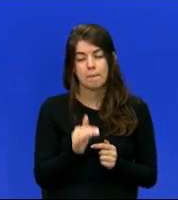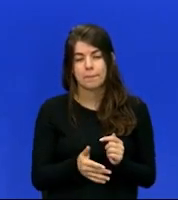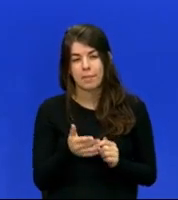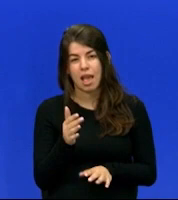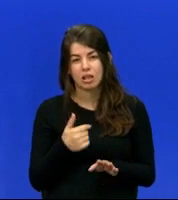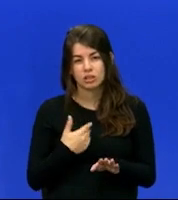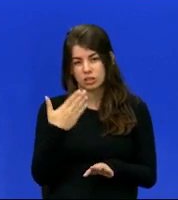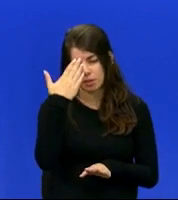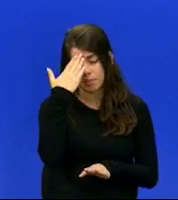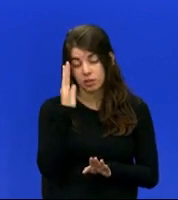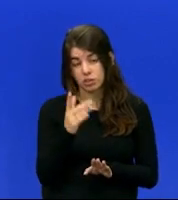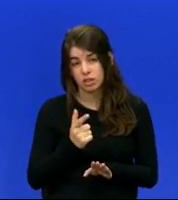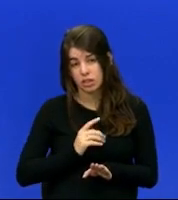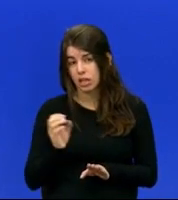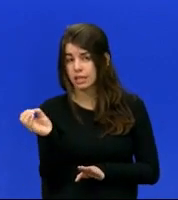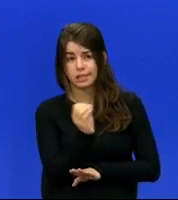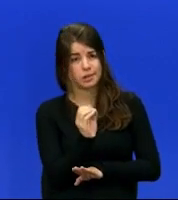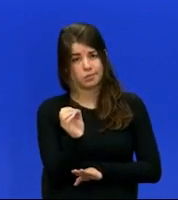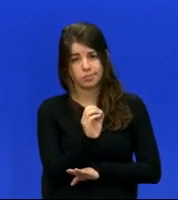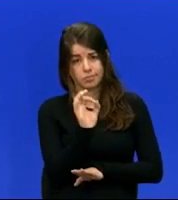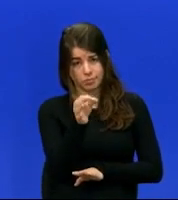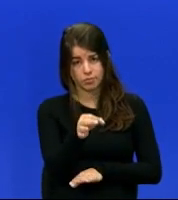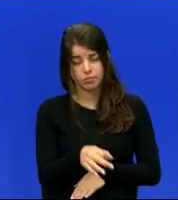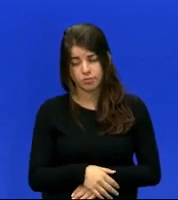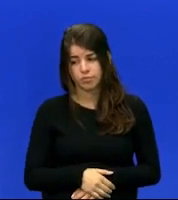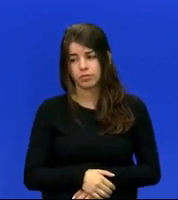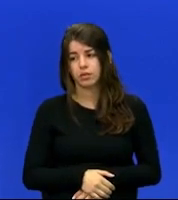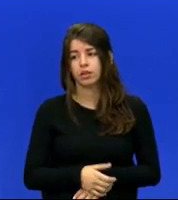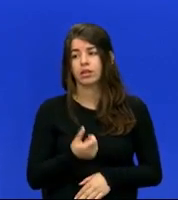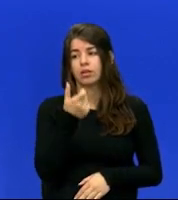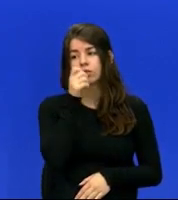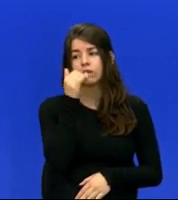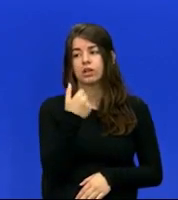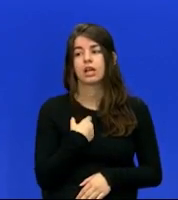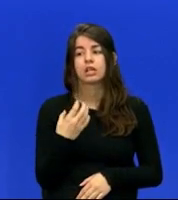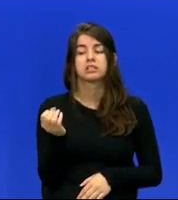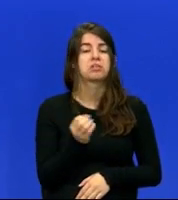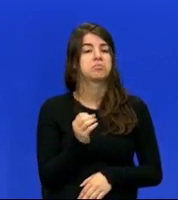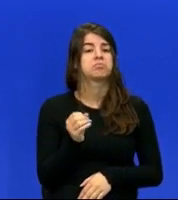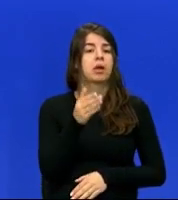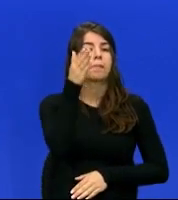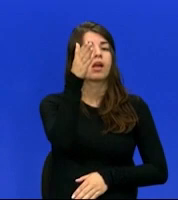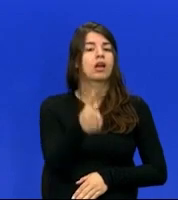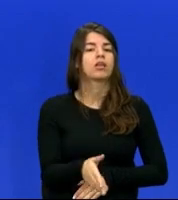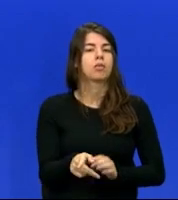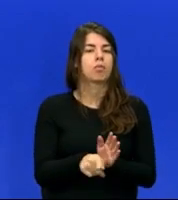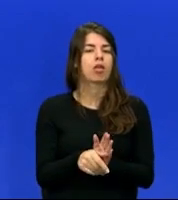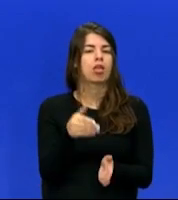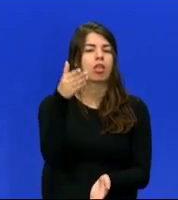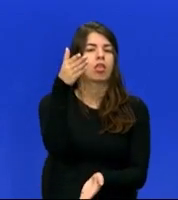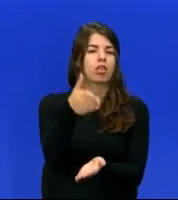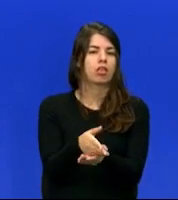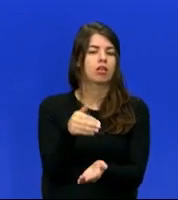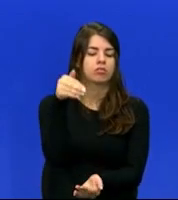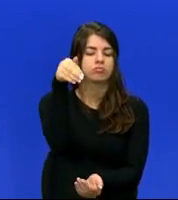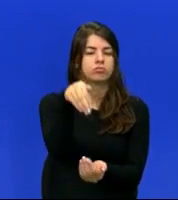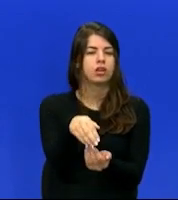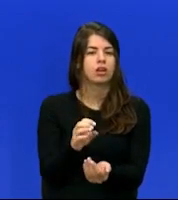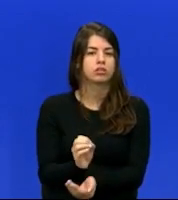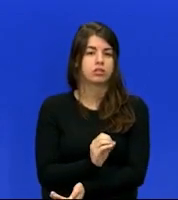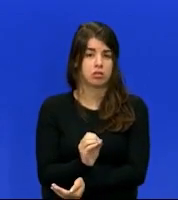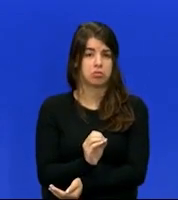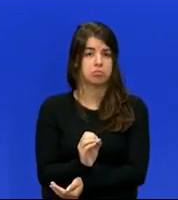é dada, é 0, ok? Então, quando eu faço a padronização, a minha média do meu score, que é o